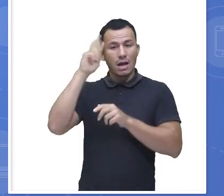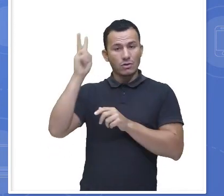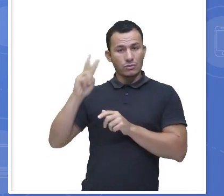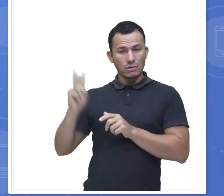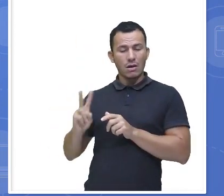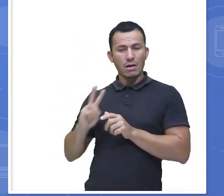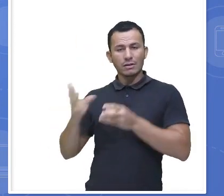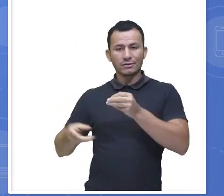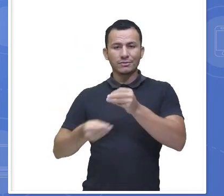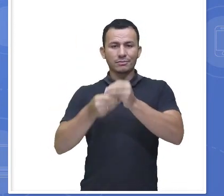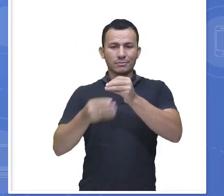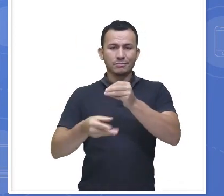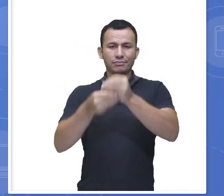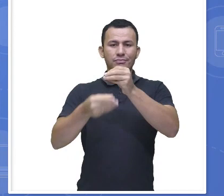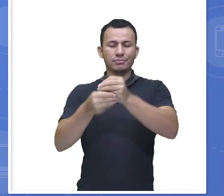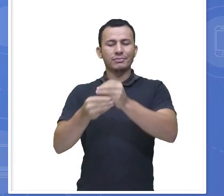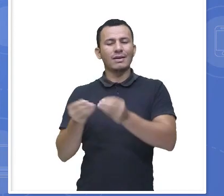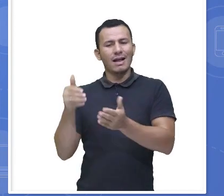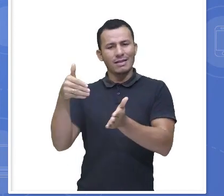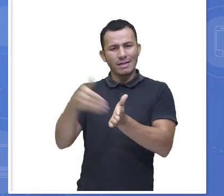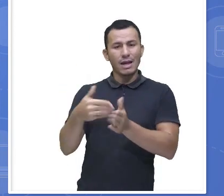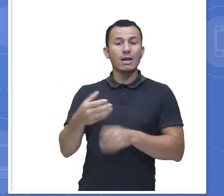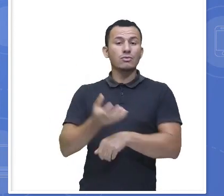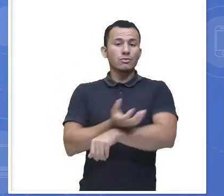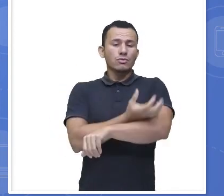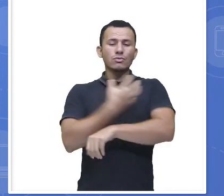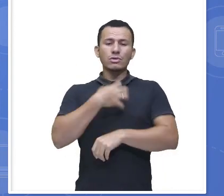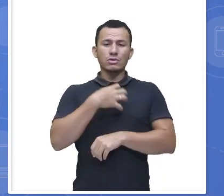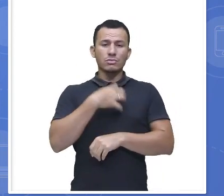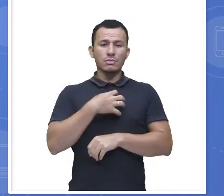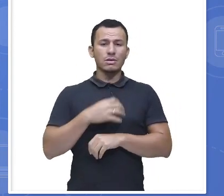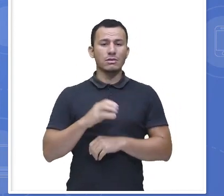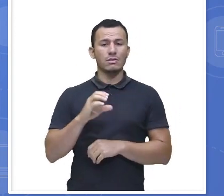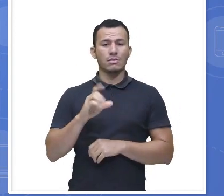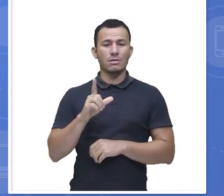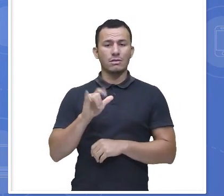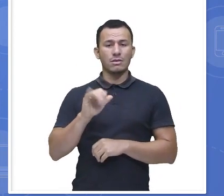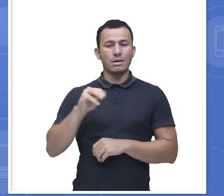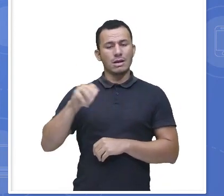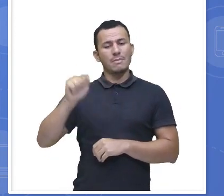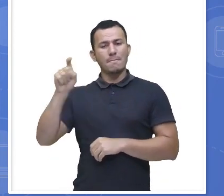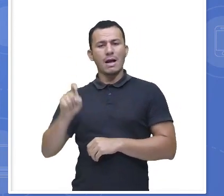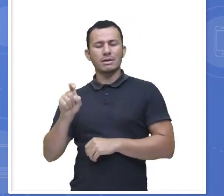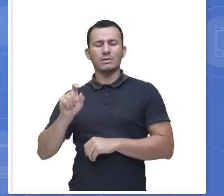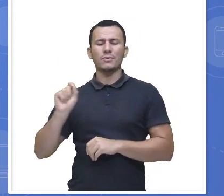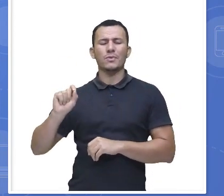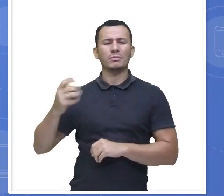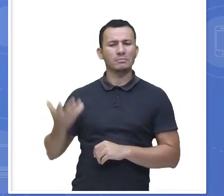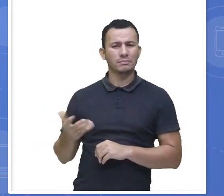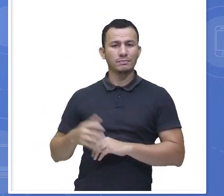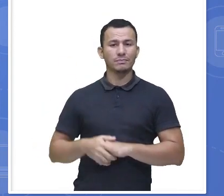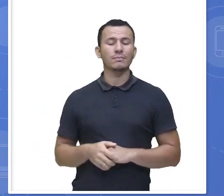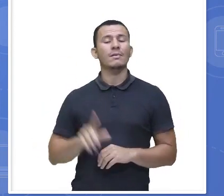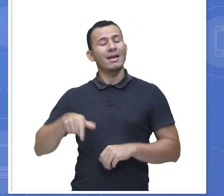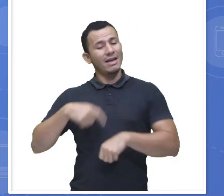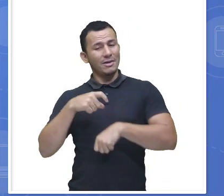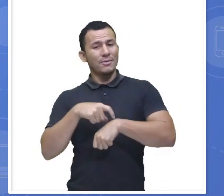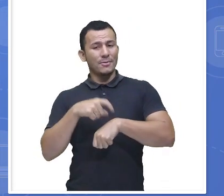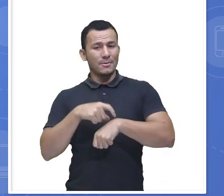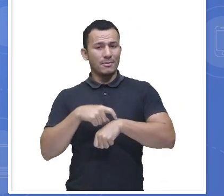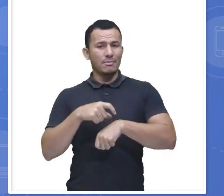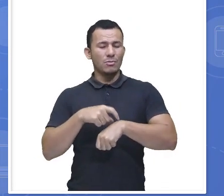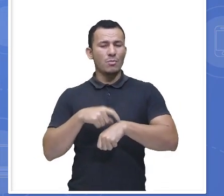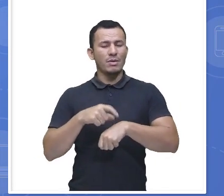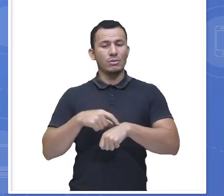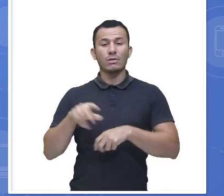em si, até o clímax. Vamos então compreender o clímax. O que é o clímax? O clímax é esse momento